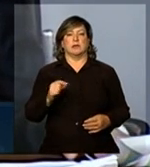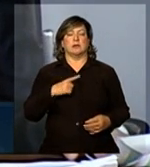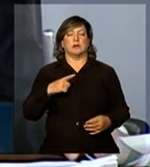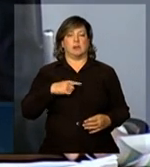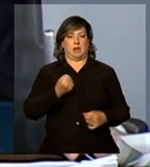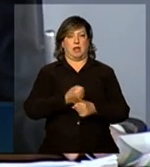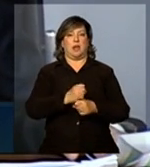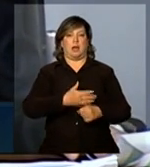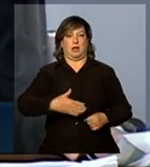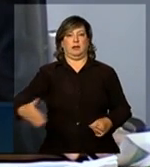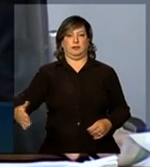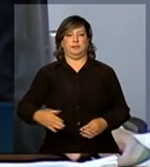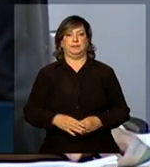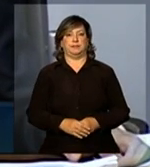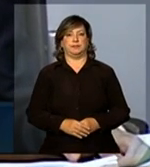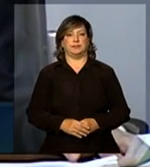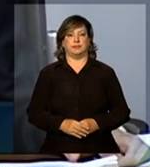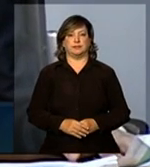nos próximos anos.